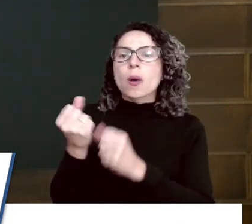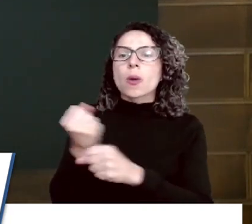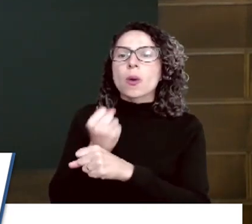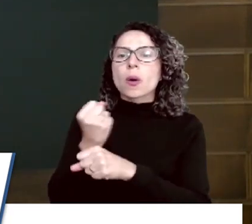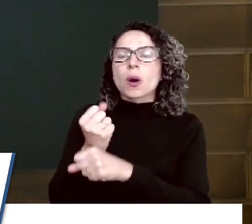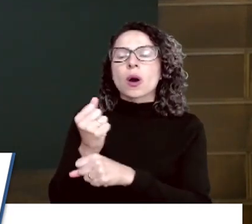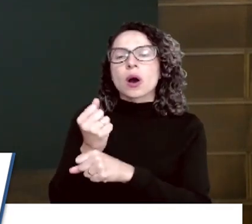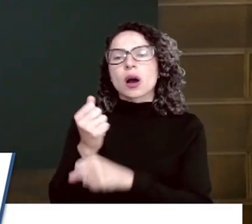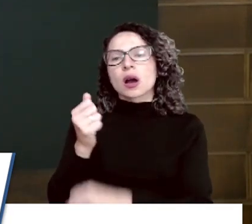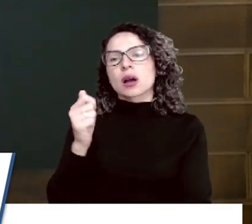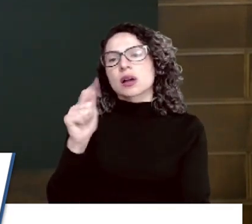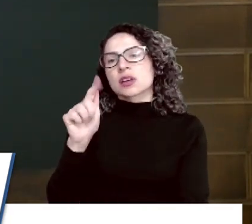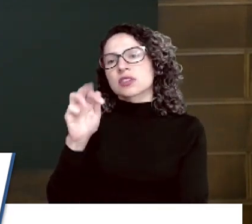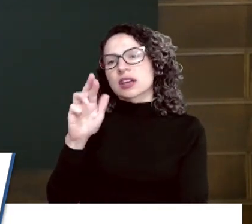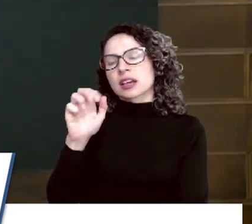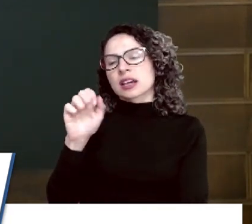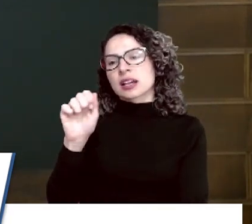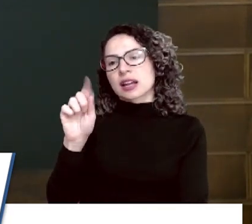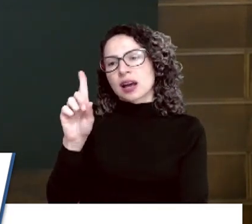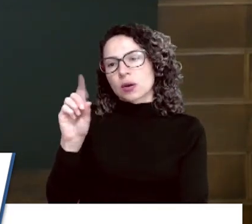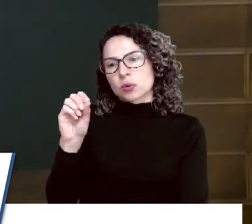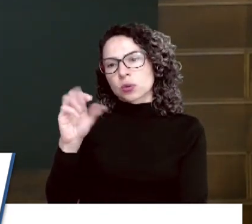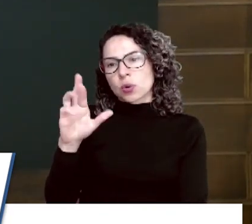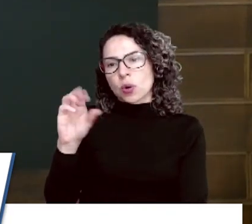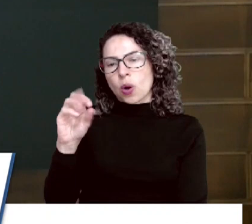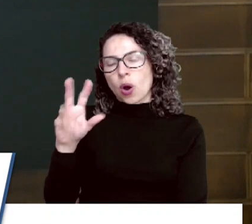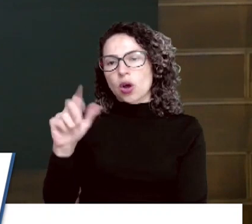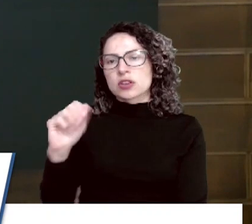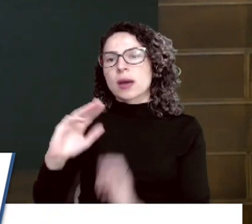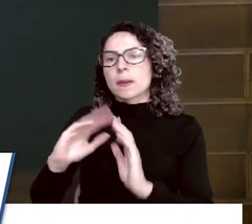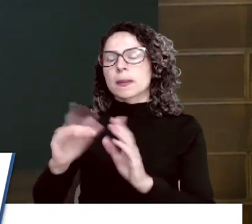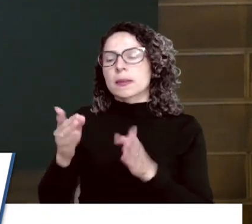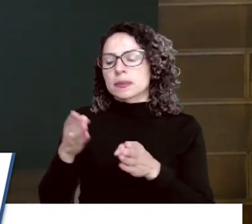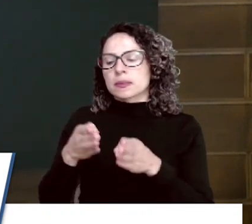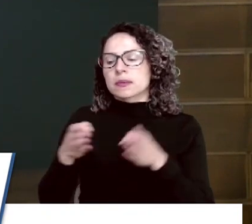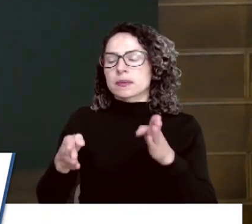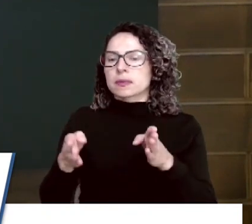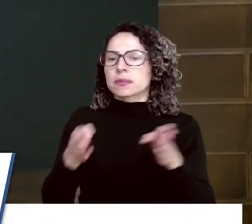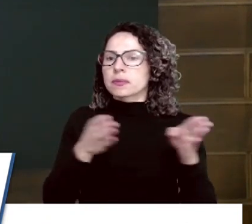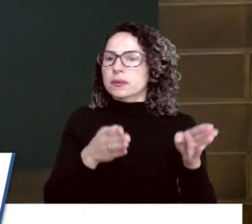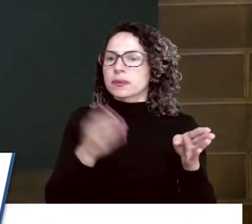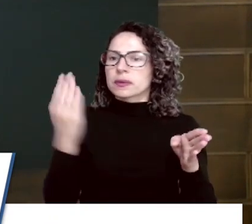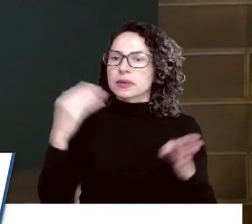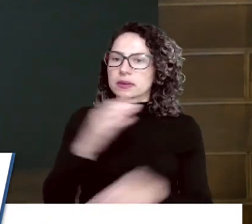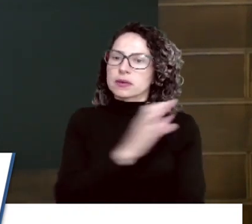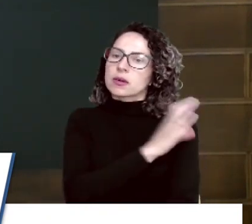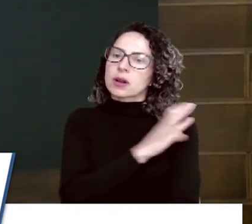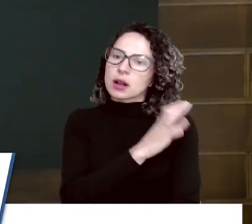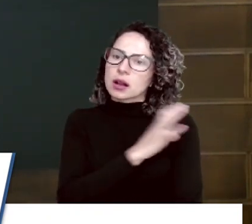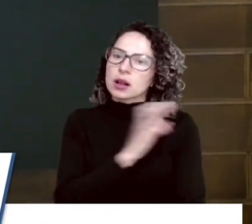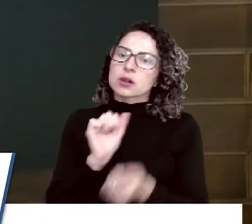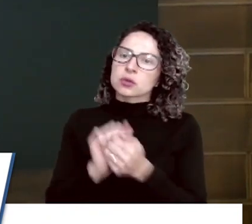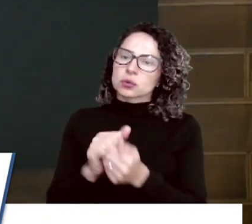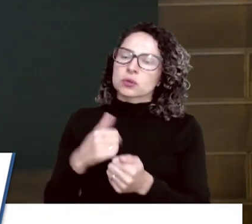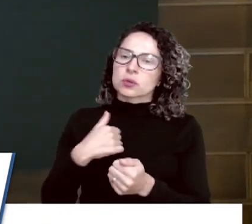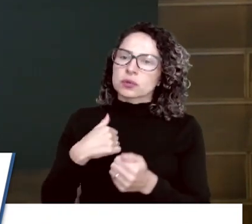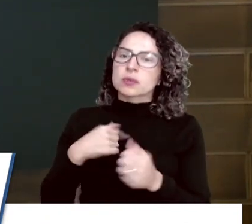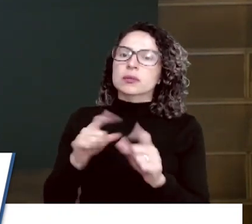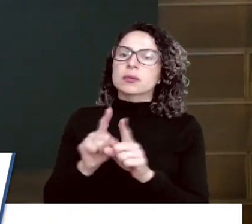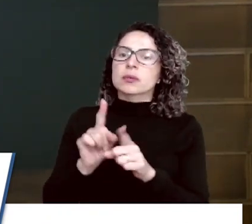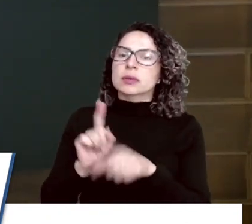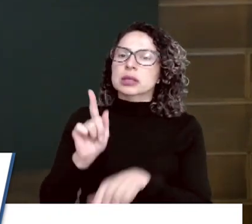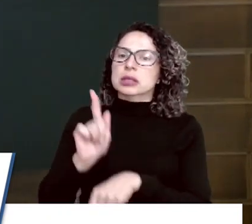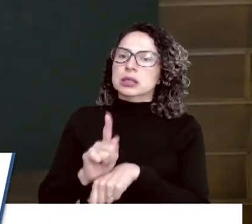Rocha, e é uma demanda desde a gestão passada, qual Claudinei também, junto comigo na gestão, nós